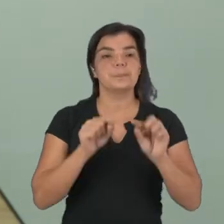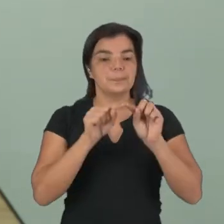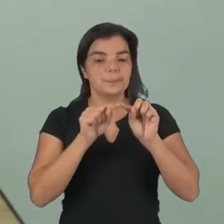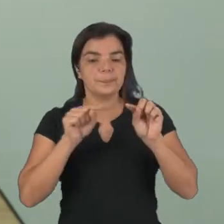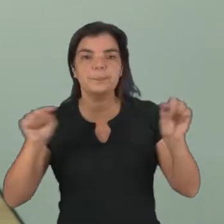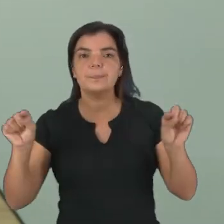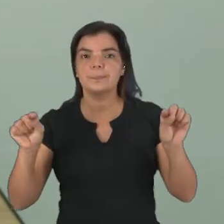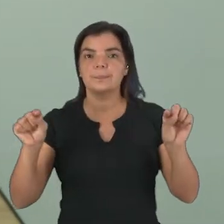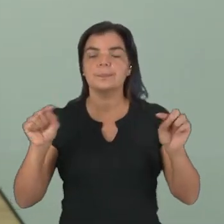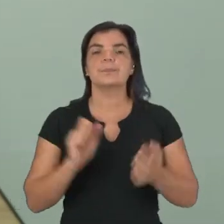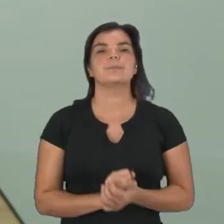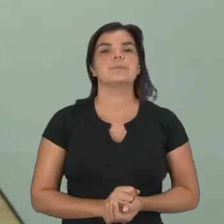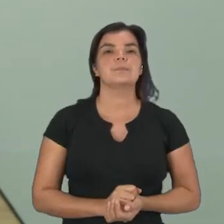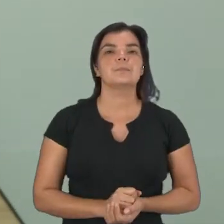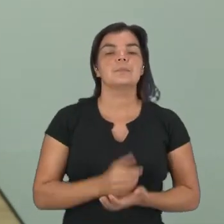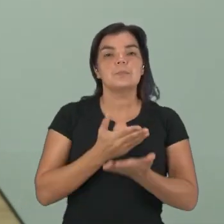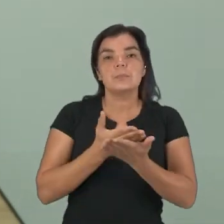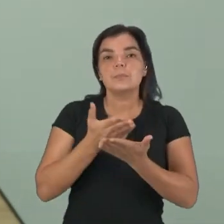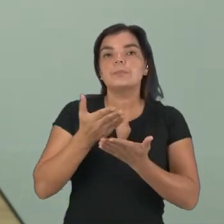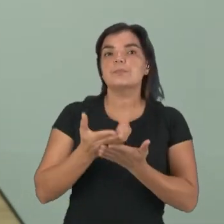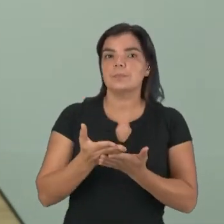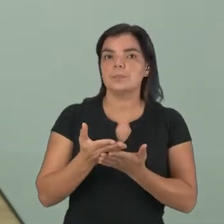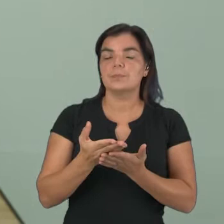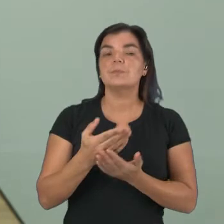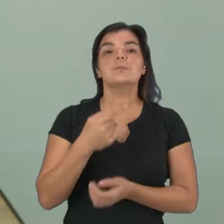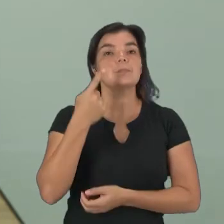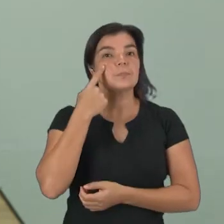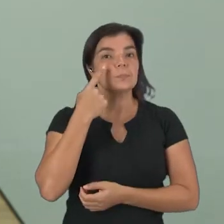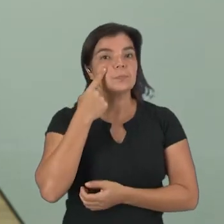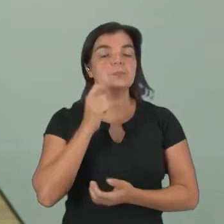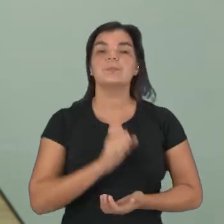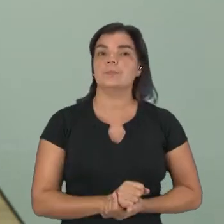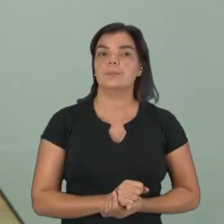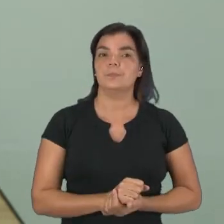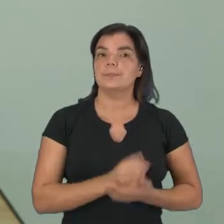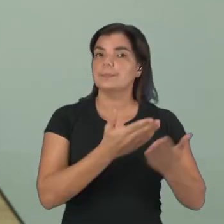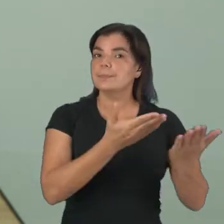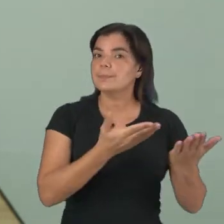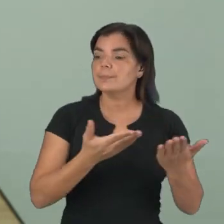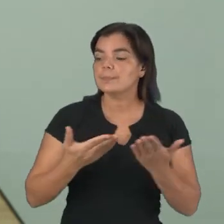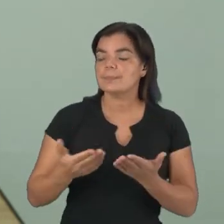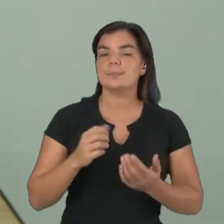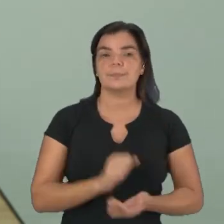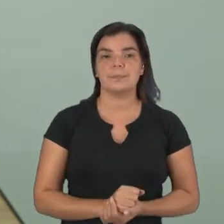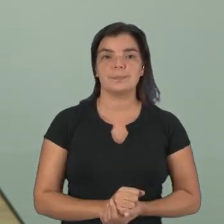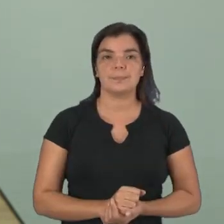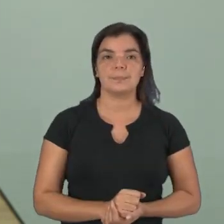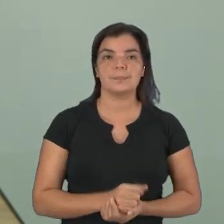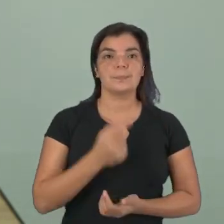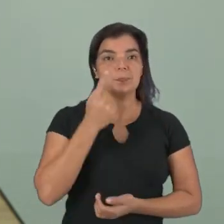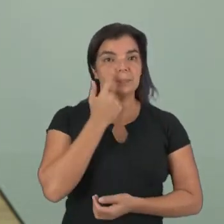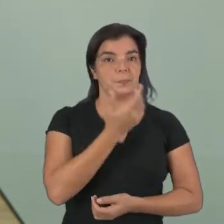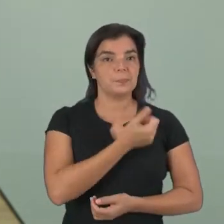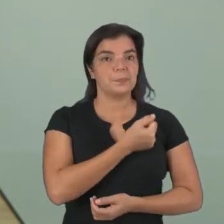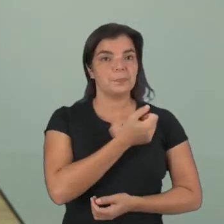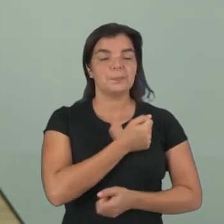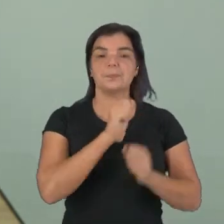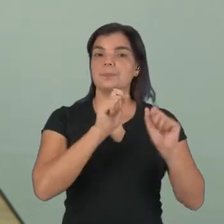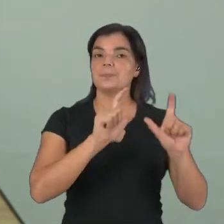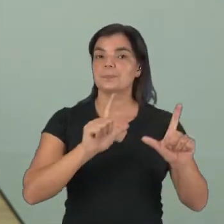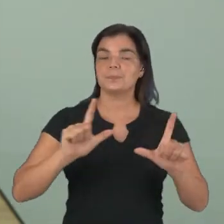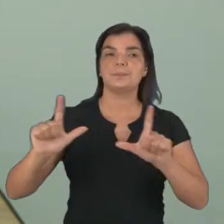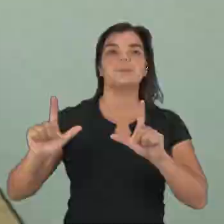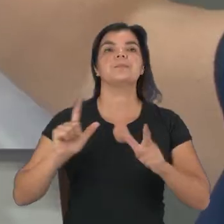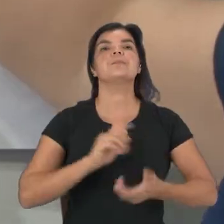numérica. E para a gente iniciar, eu gostaria de te convidar a olhar para esses números que nós temos aqui.